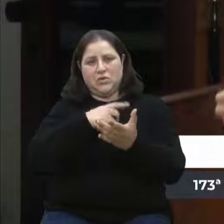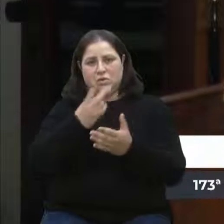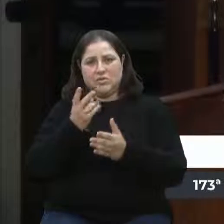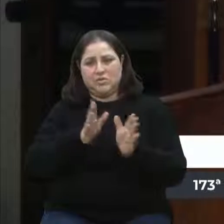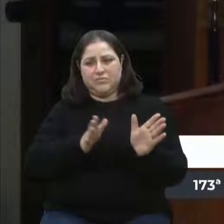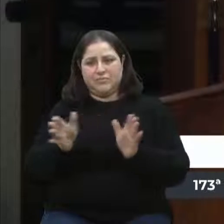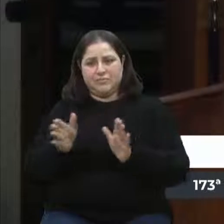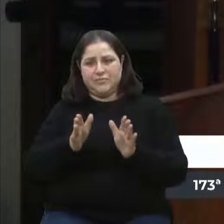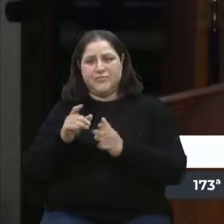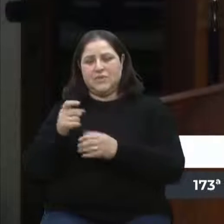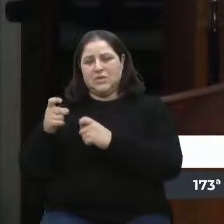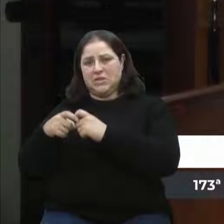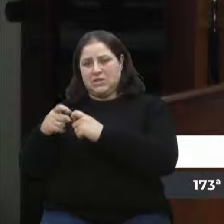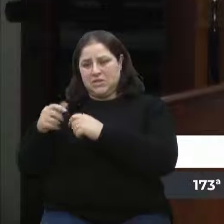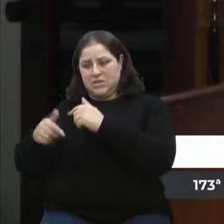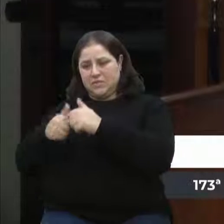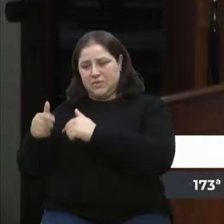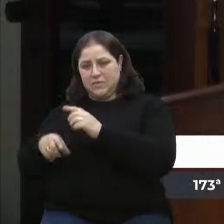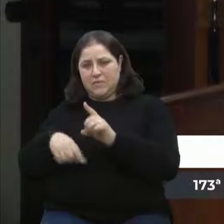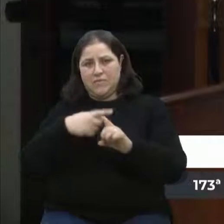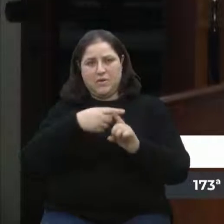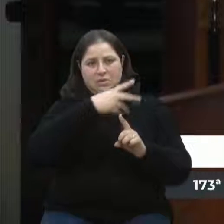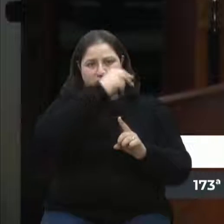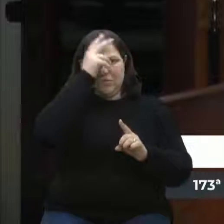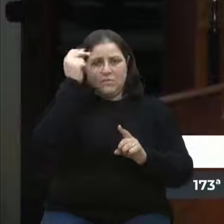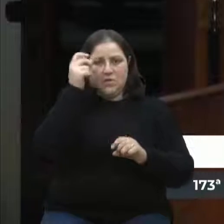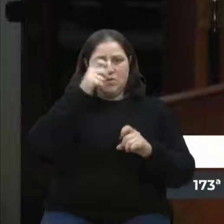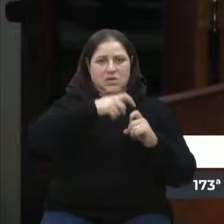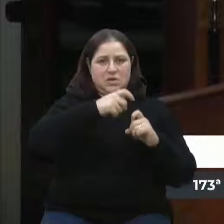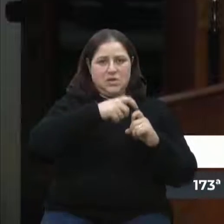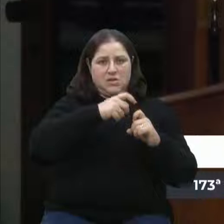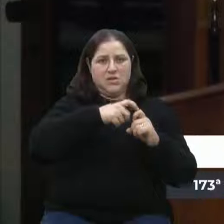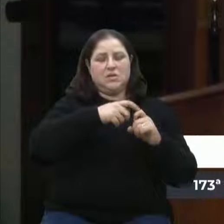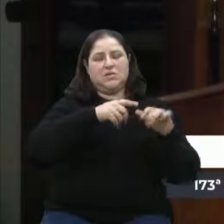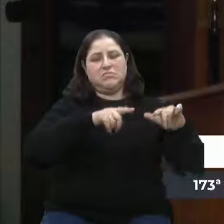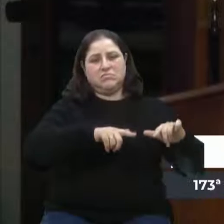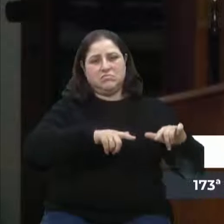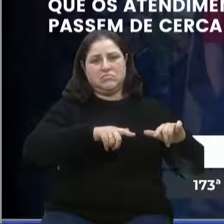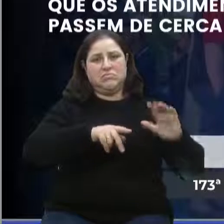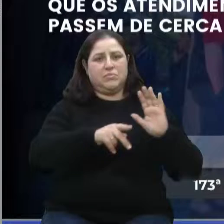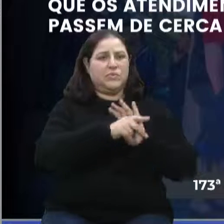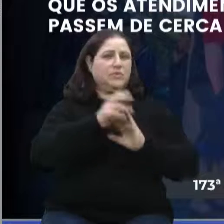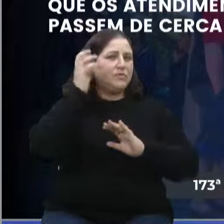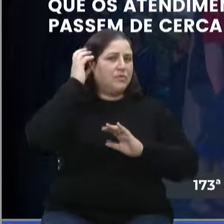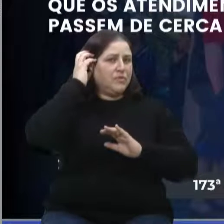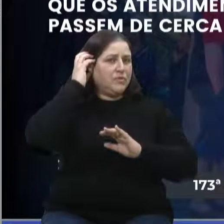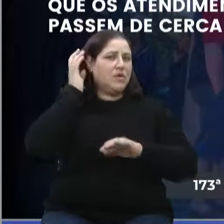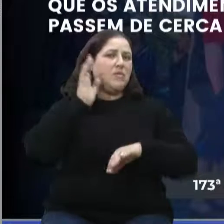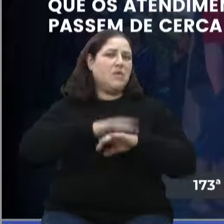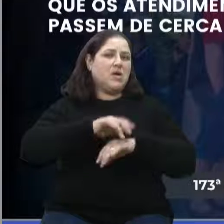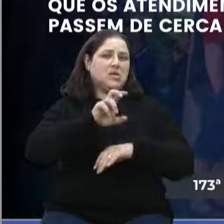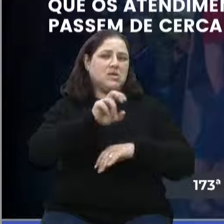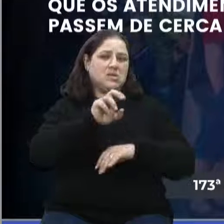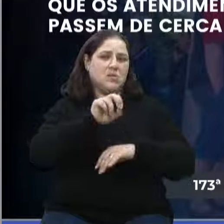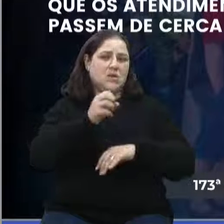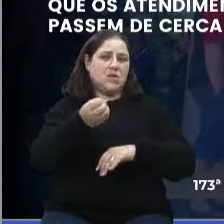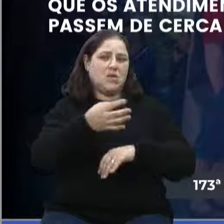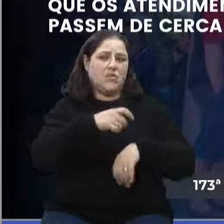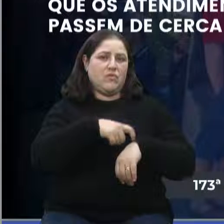ter mais essa clínica municipal. E na parte de fonoaudiologia, então, mais 50 novos